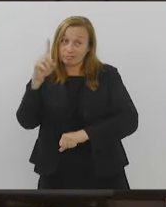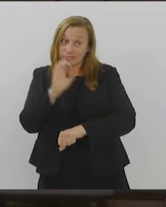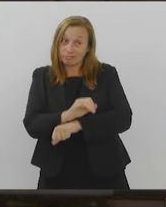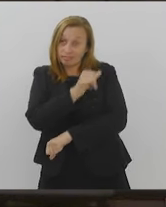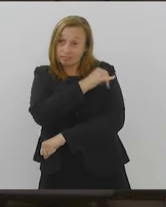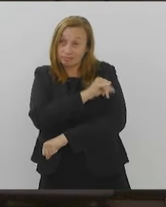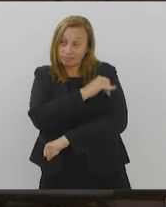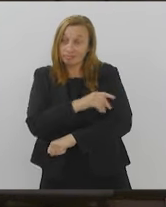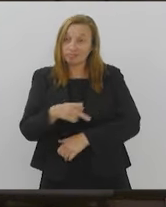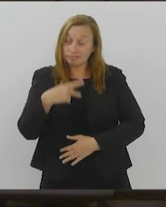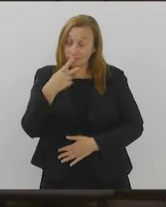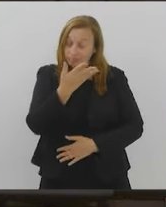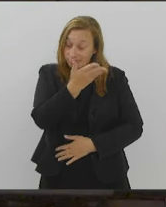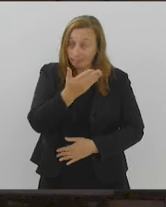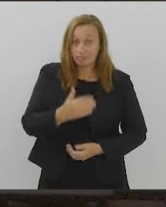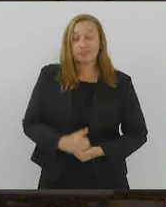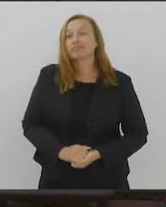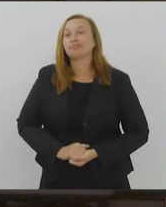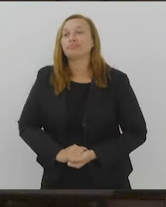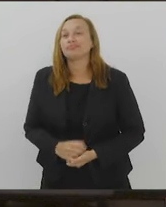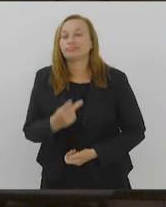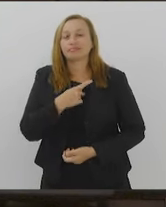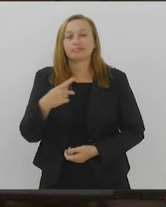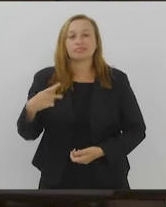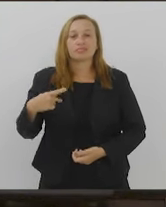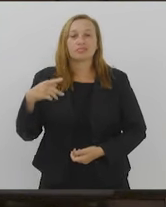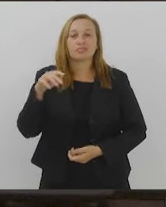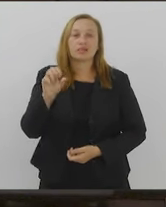Com a palavra, o nosso pastor Samuel Câmara.